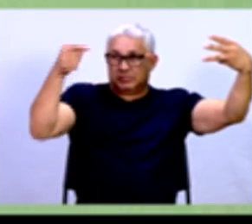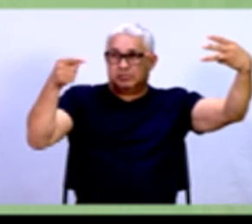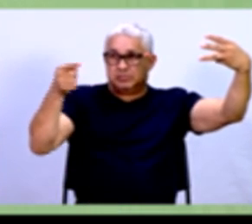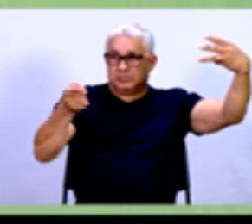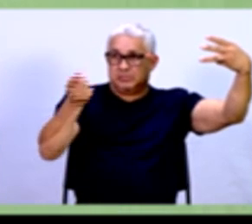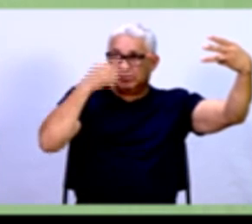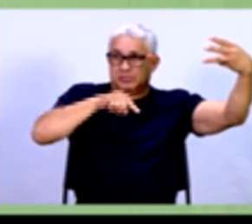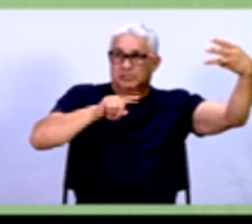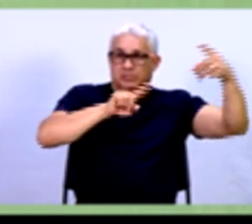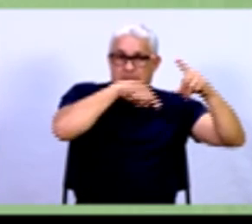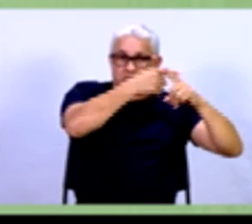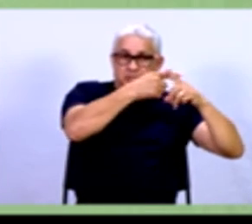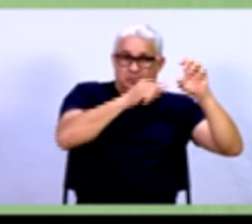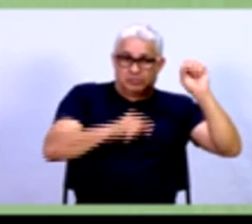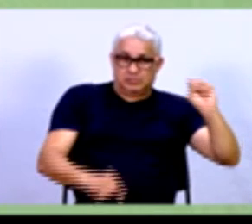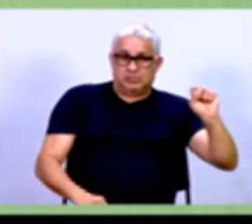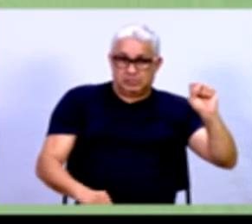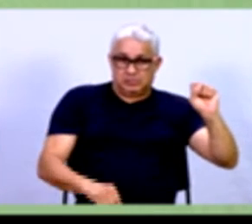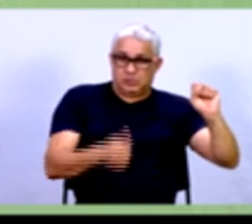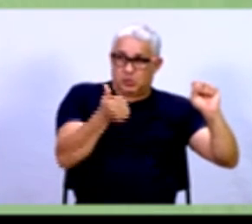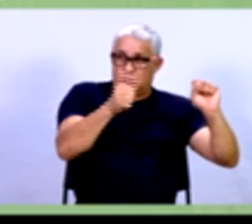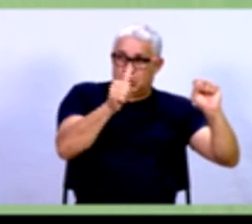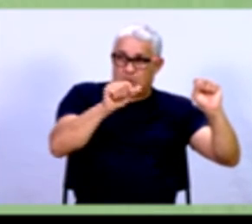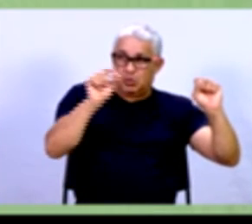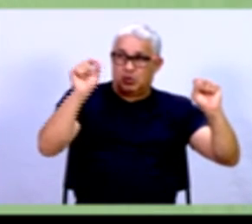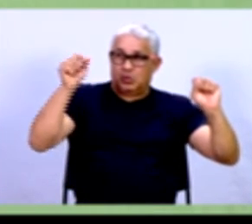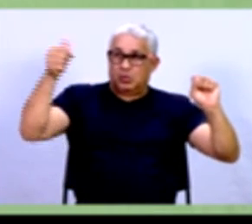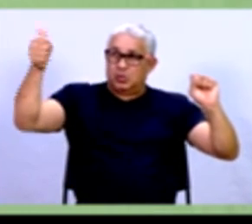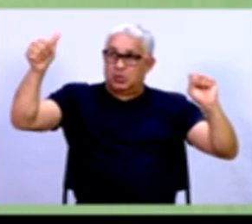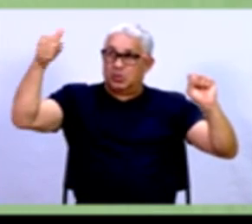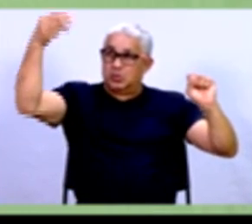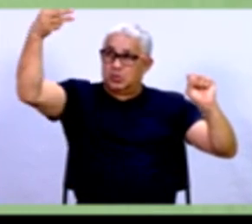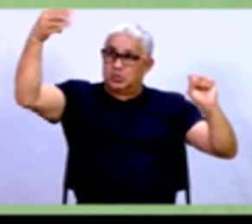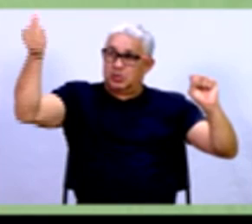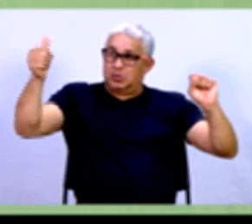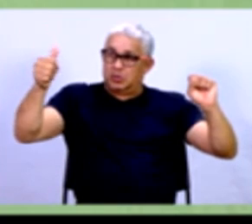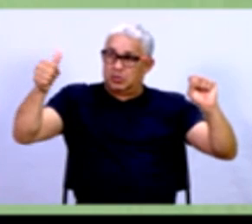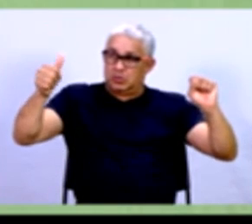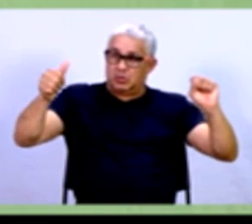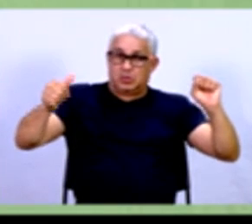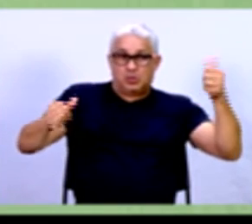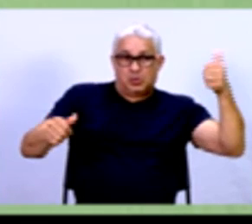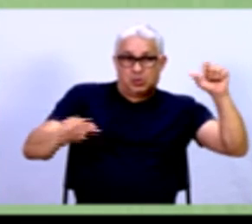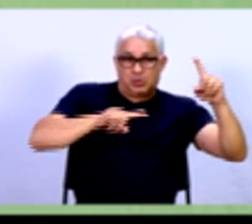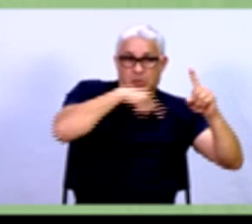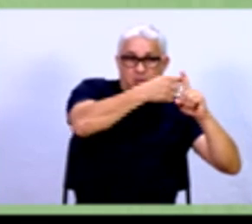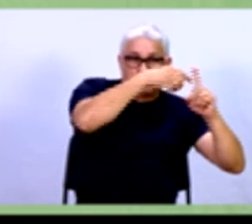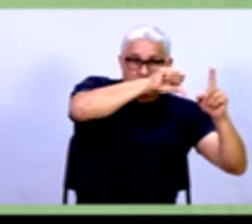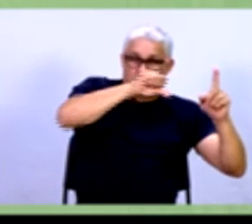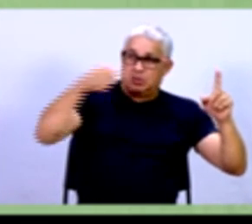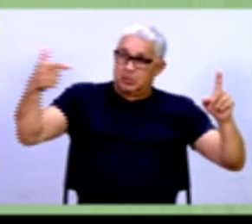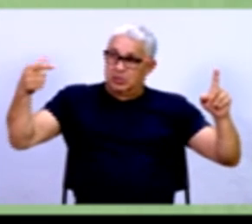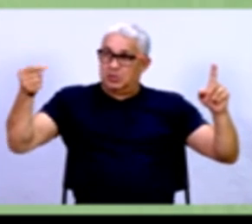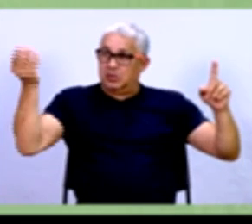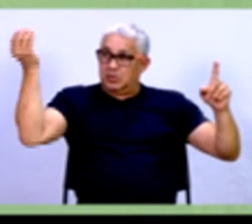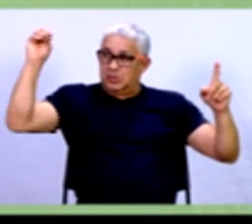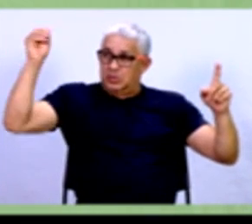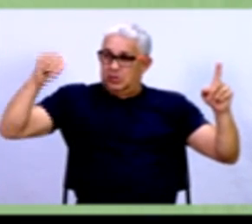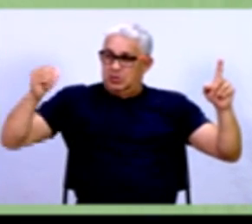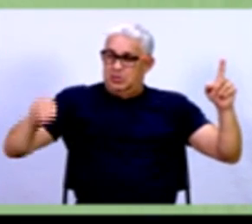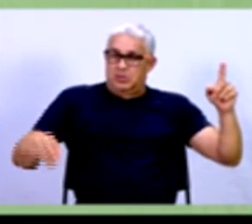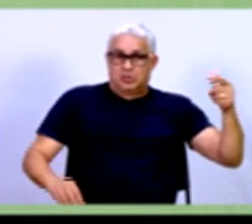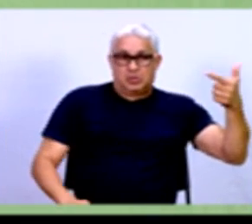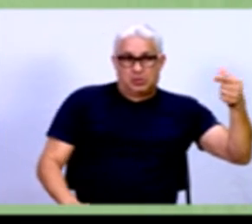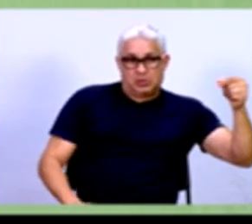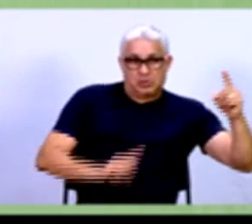baixo. 3 mais 8, 11, né? 11 mais 9, 20. 20 mais